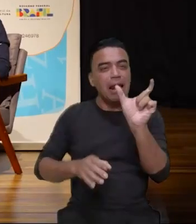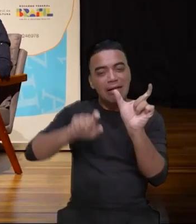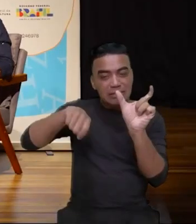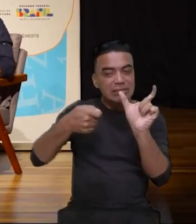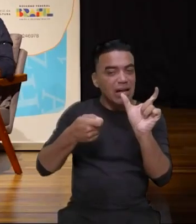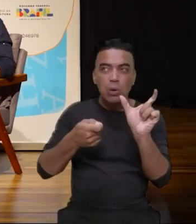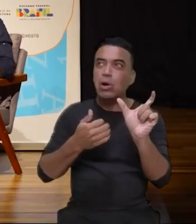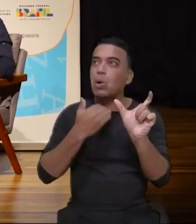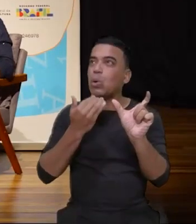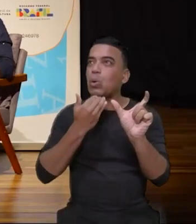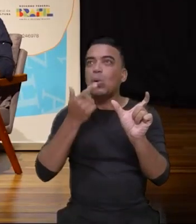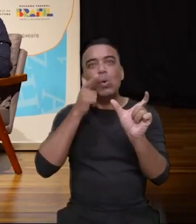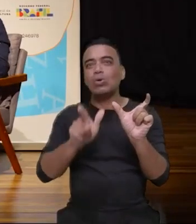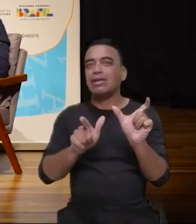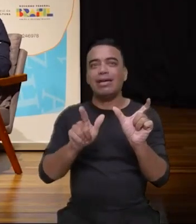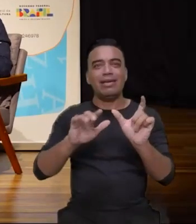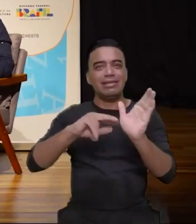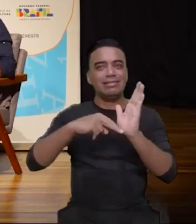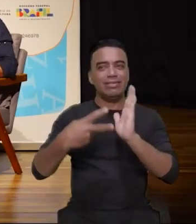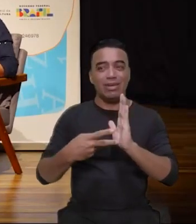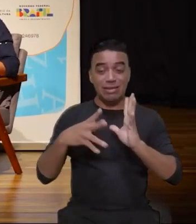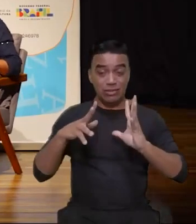conta de tudo que a gente quer dizer.